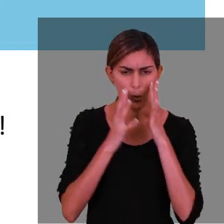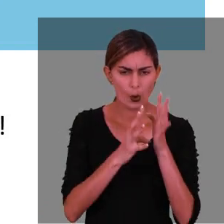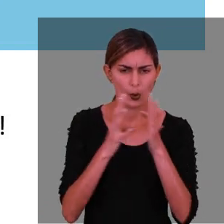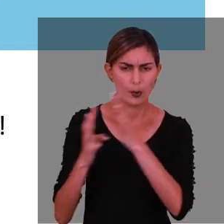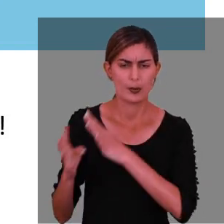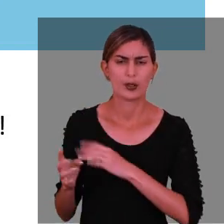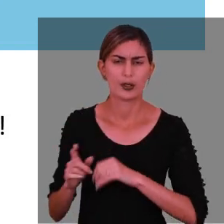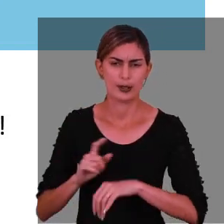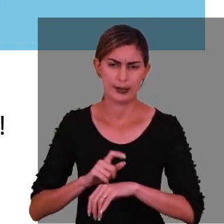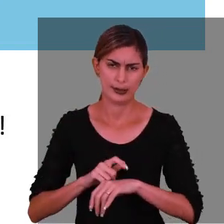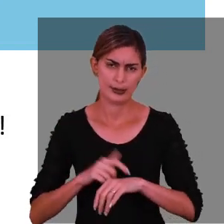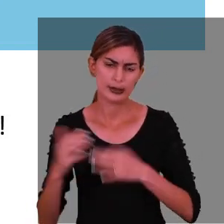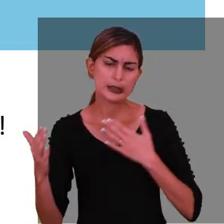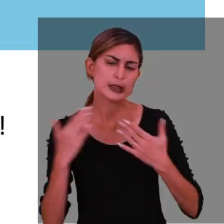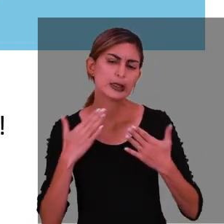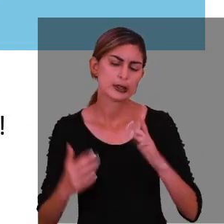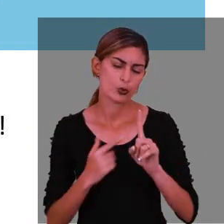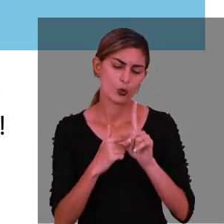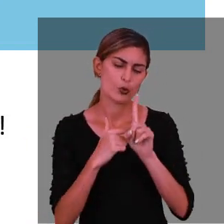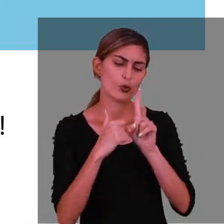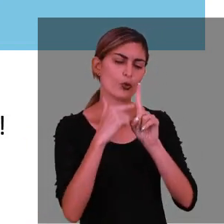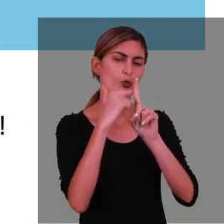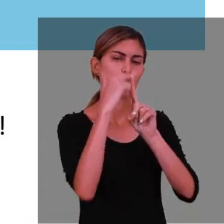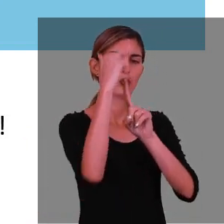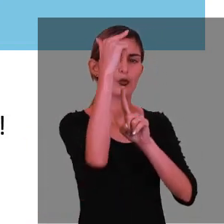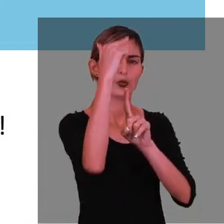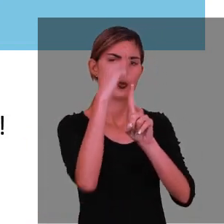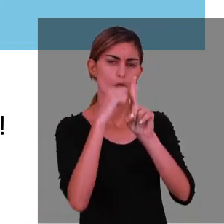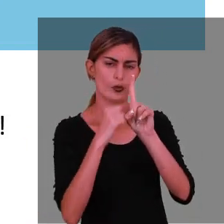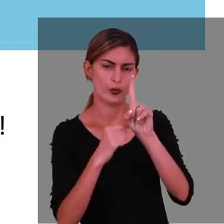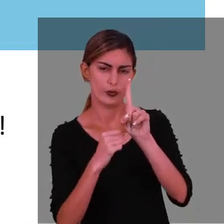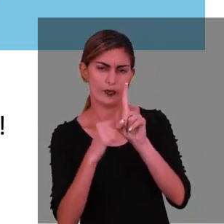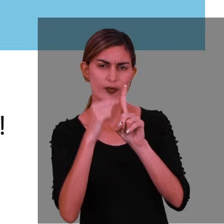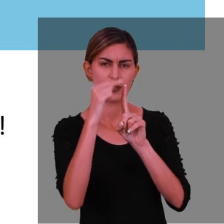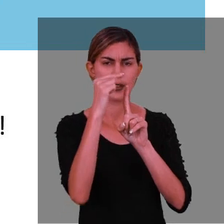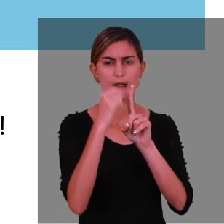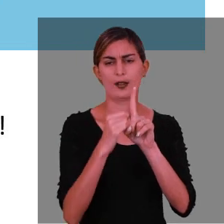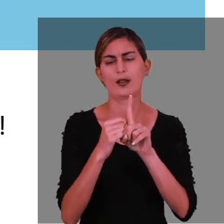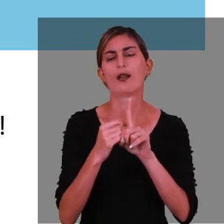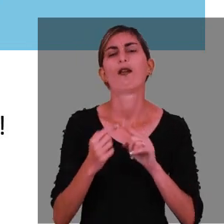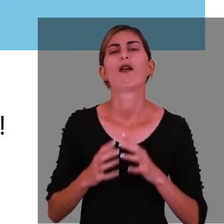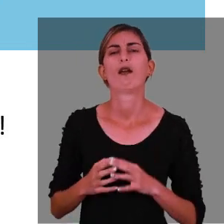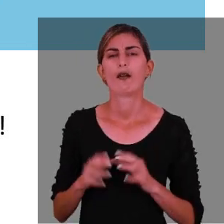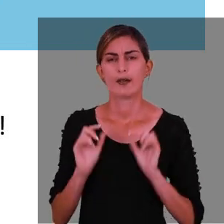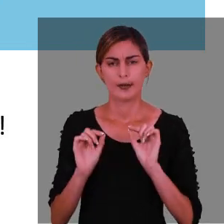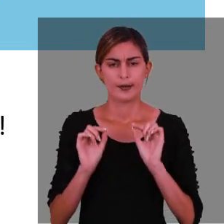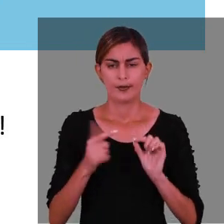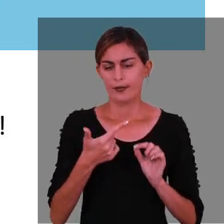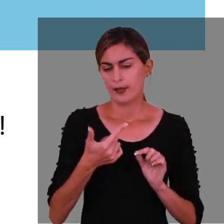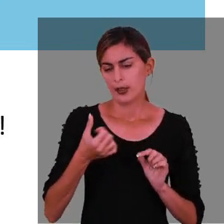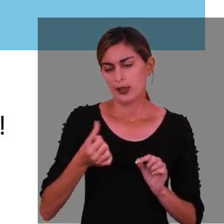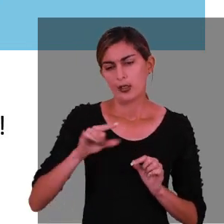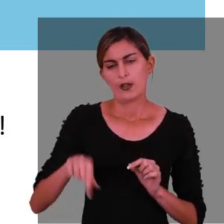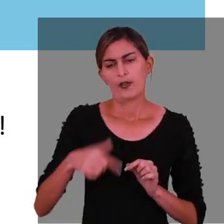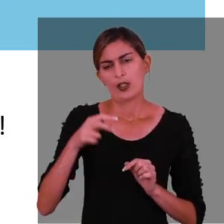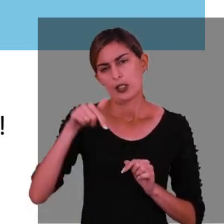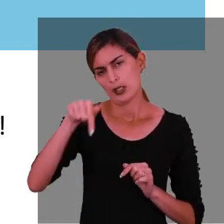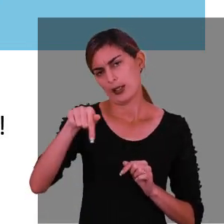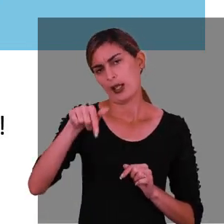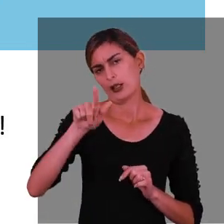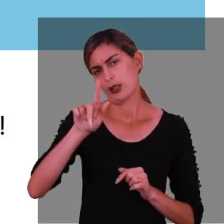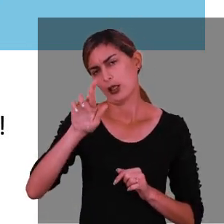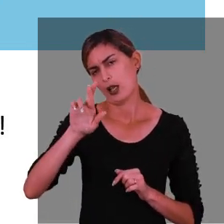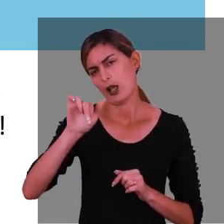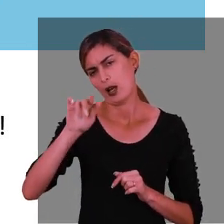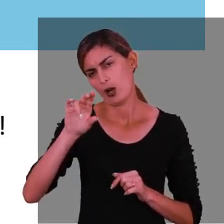podemos observar, a temperatura máxima que o trabalhador pode se expor na referida situação é de